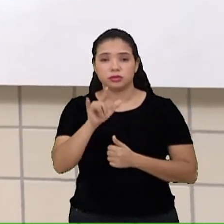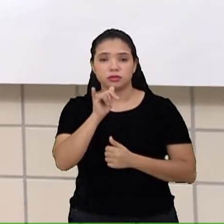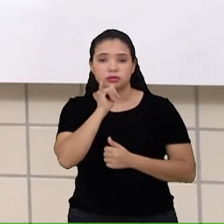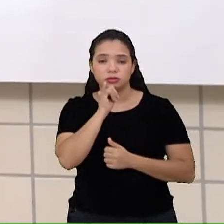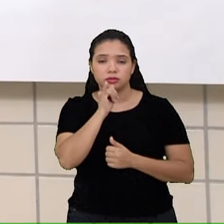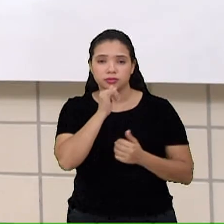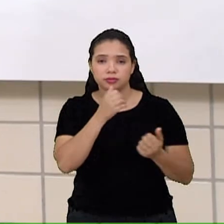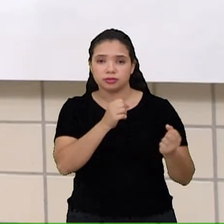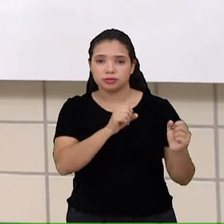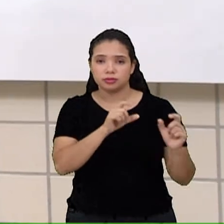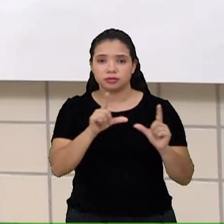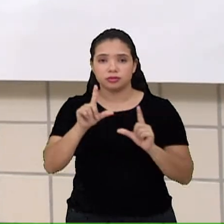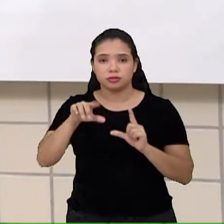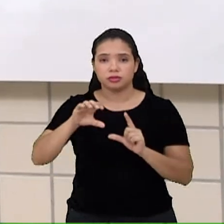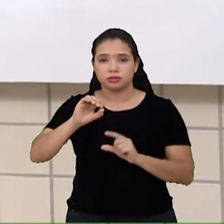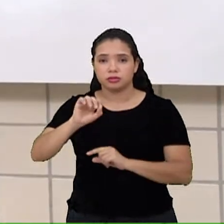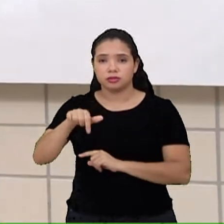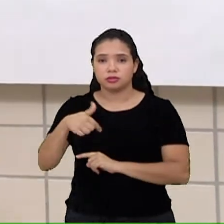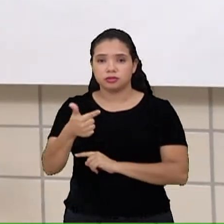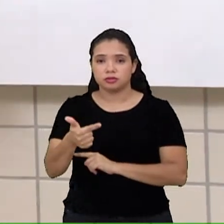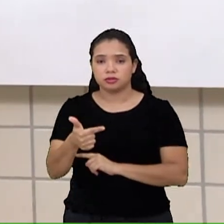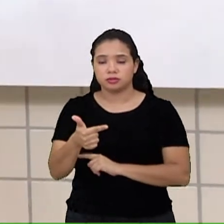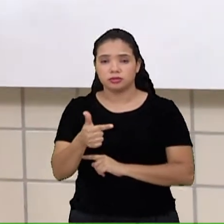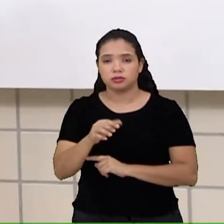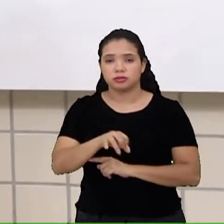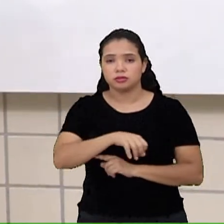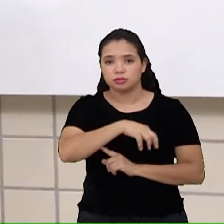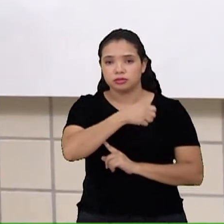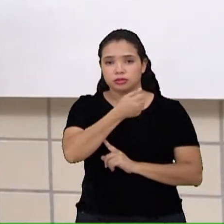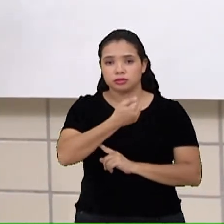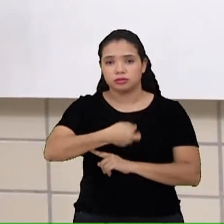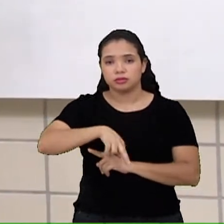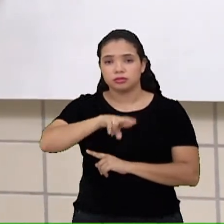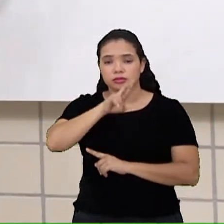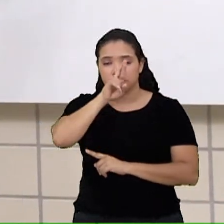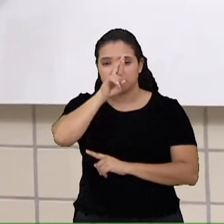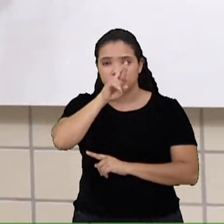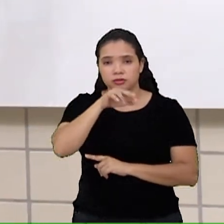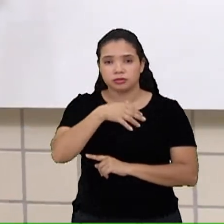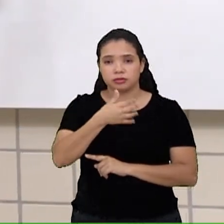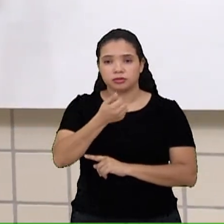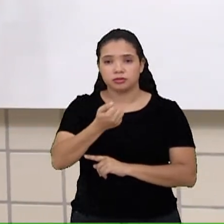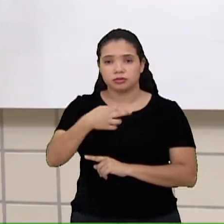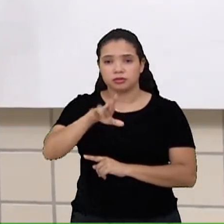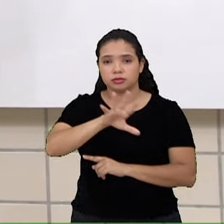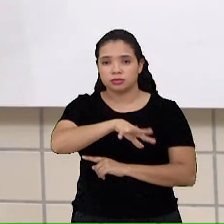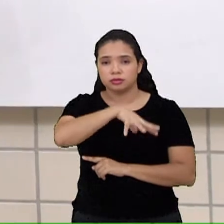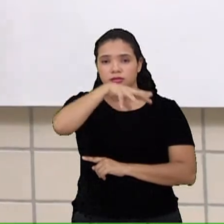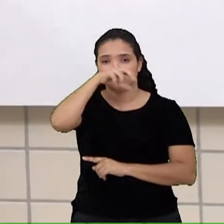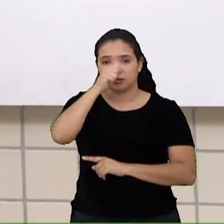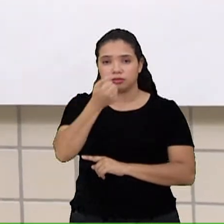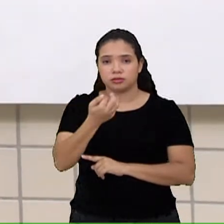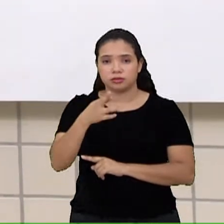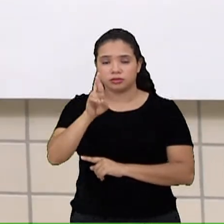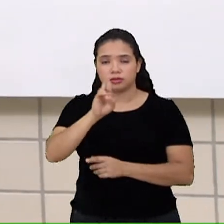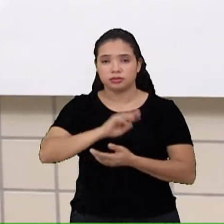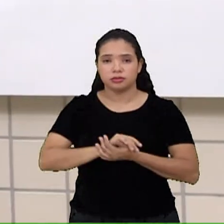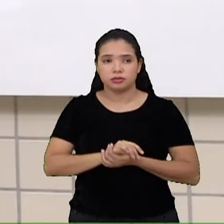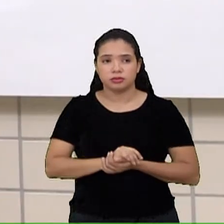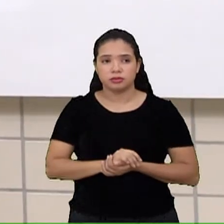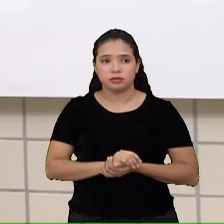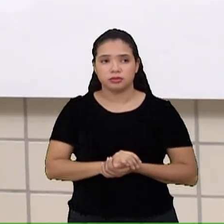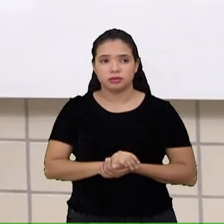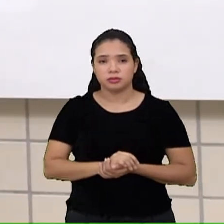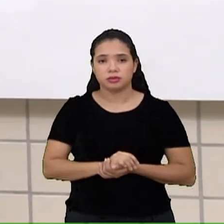vocês, é o O2, que é o oxigênio que faz a gente respirar, né? Ó, O2. Ai, eu não vivo